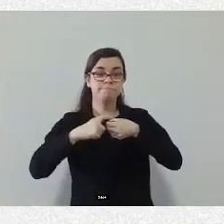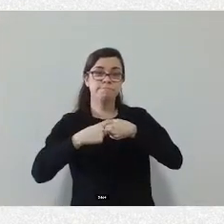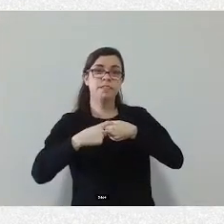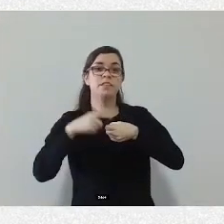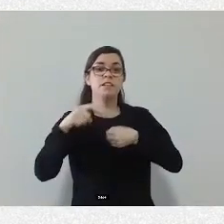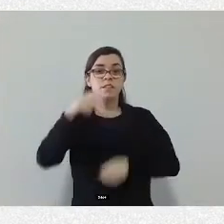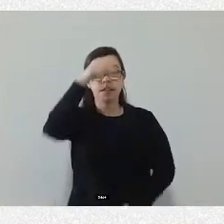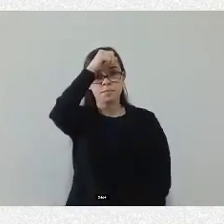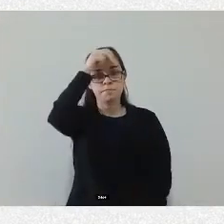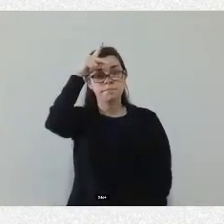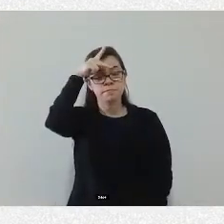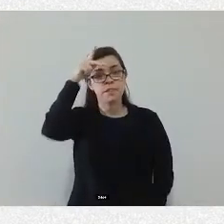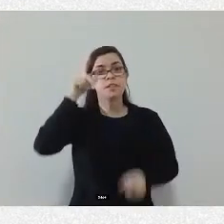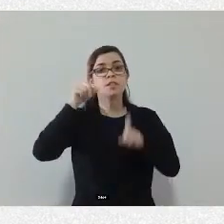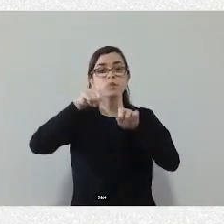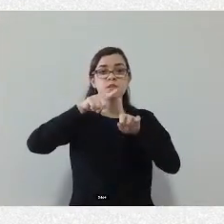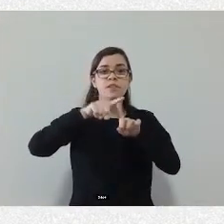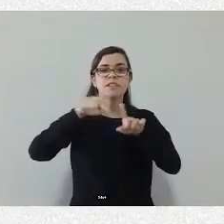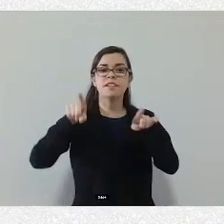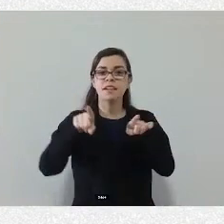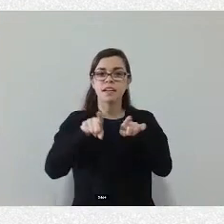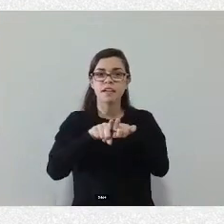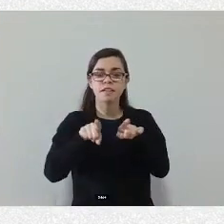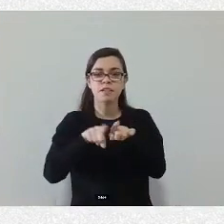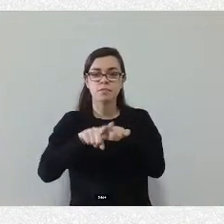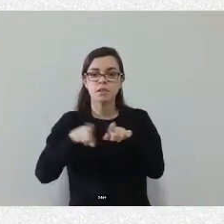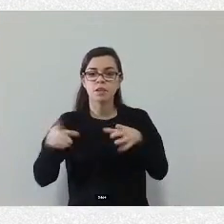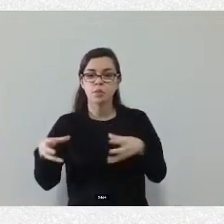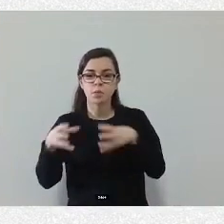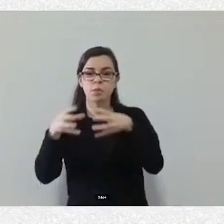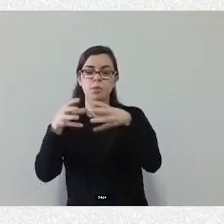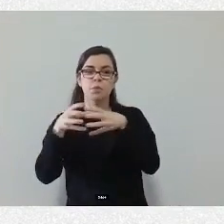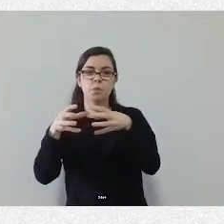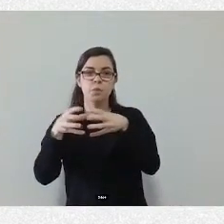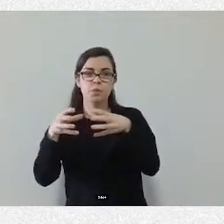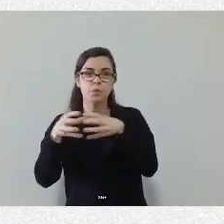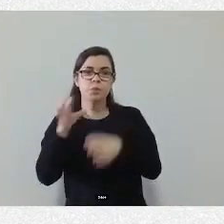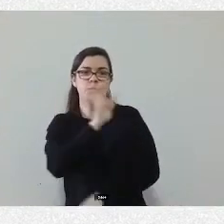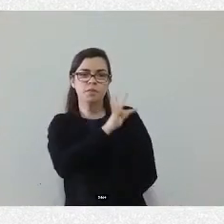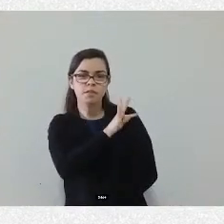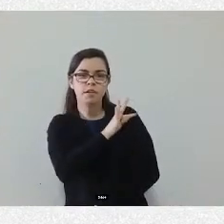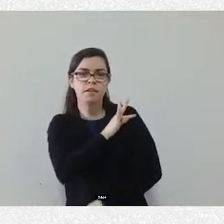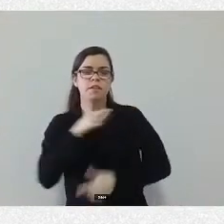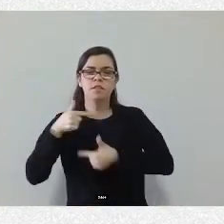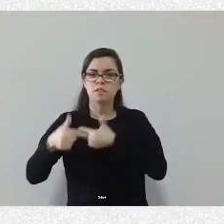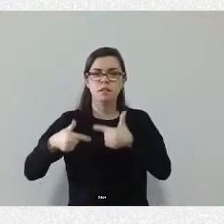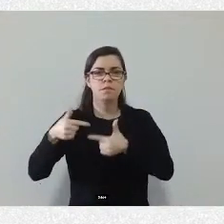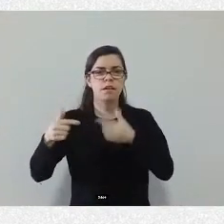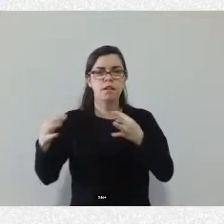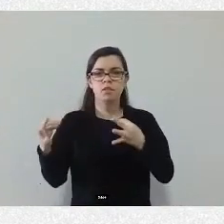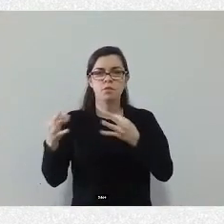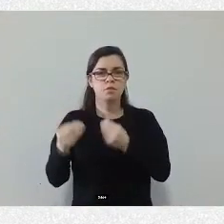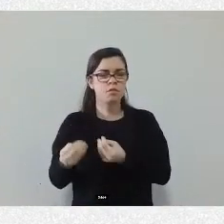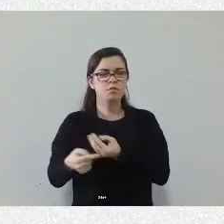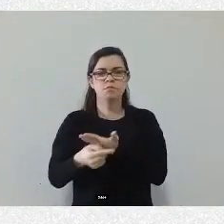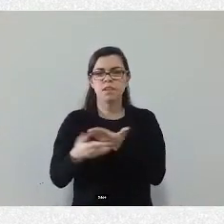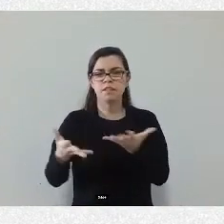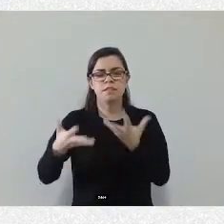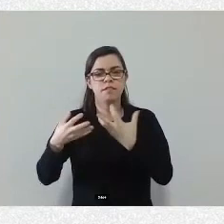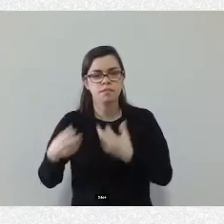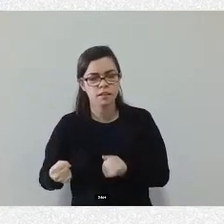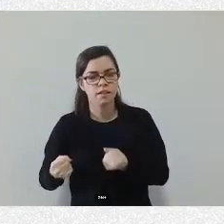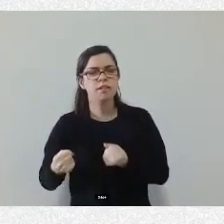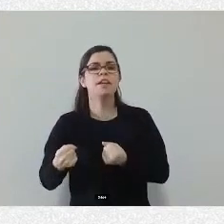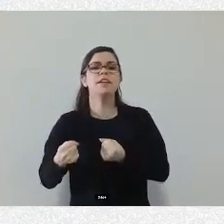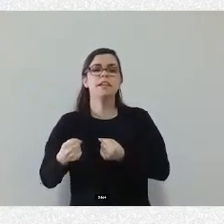corpo administrativo e técnico, sempre muito receptivo, com os nossos parceiros e colegas